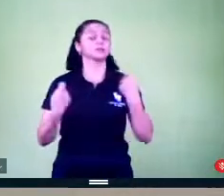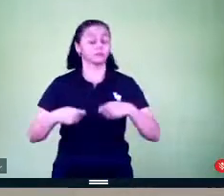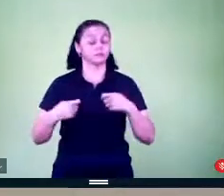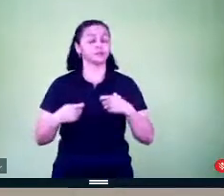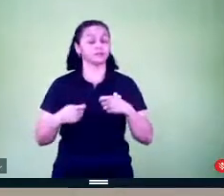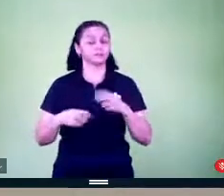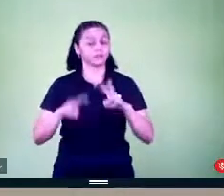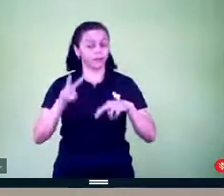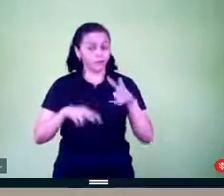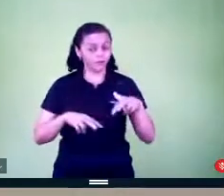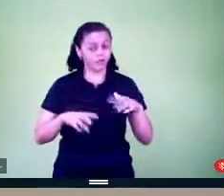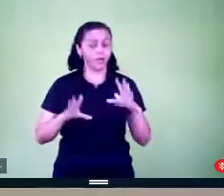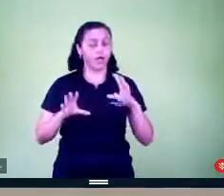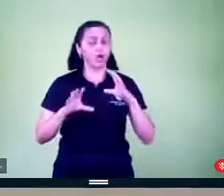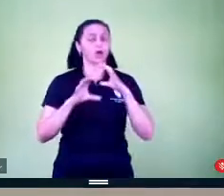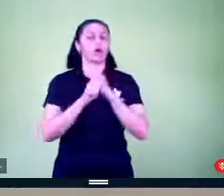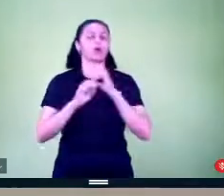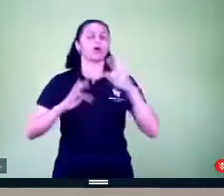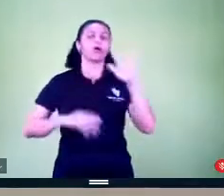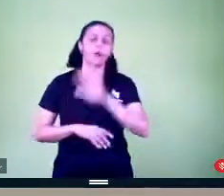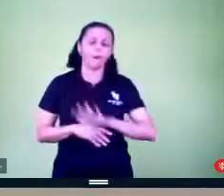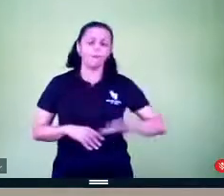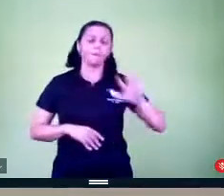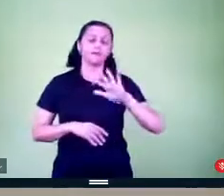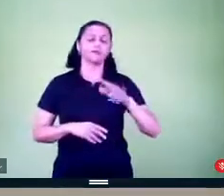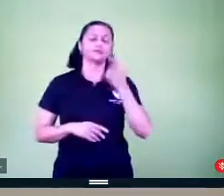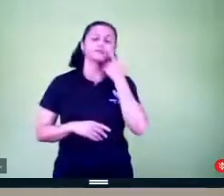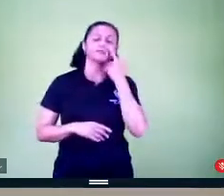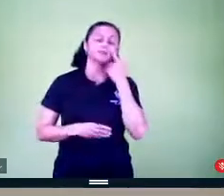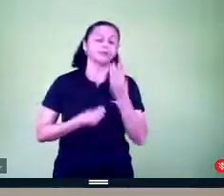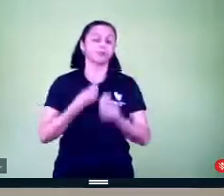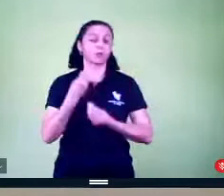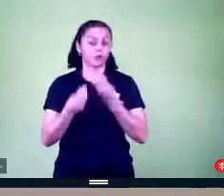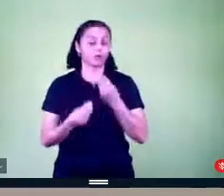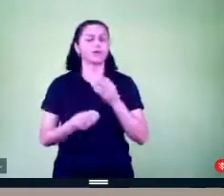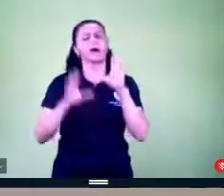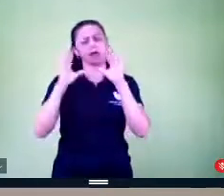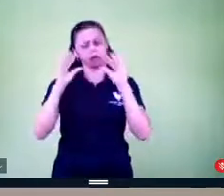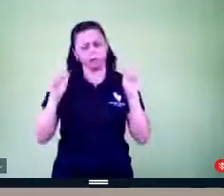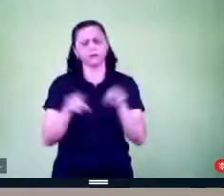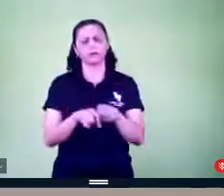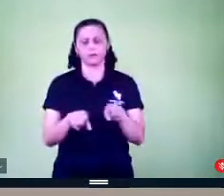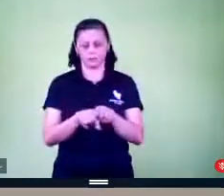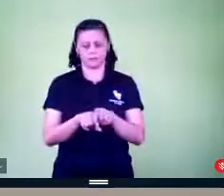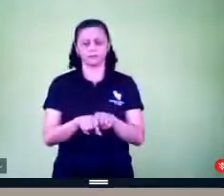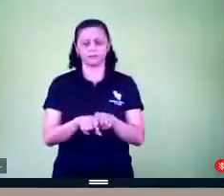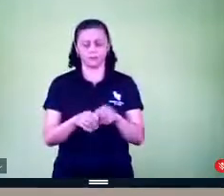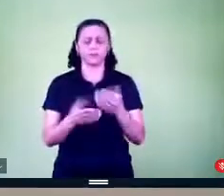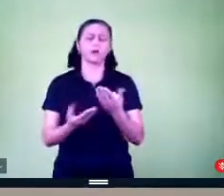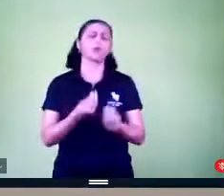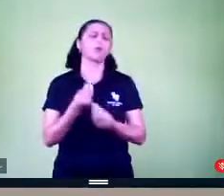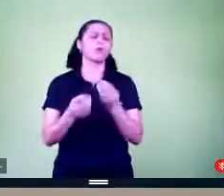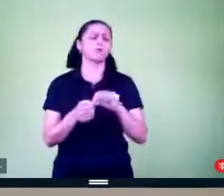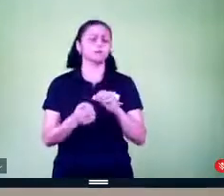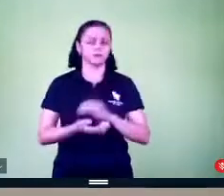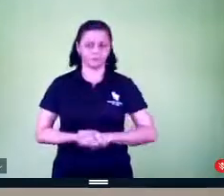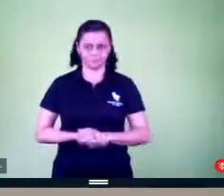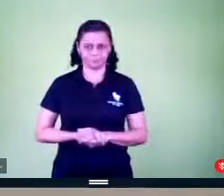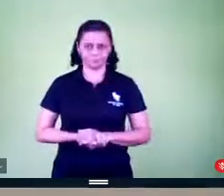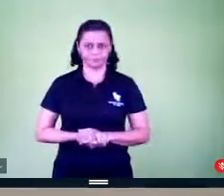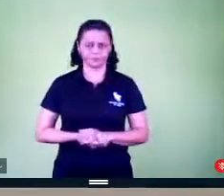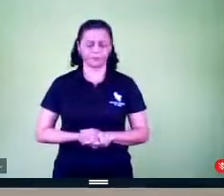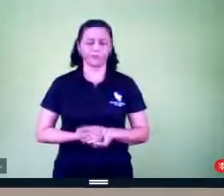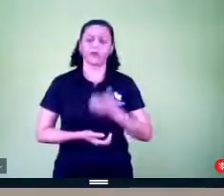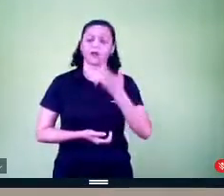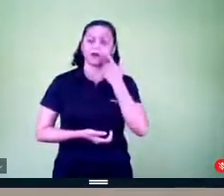análise completa? Que também não é nada demais não, é bem tranquilo. Como é que eu faria isso, pessoal? Olha só, a queda de tensão aqui é igual a essa queda de tensão,